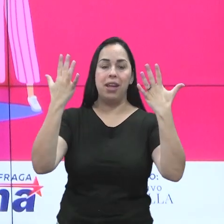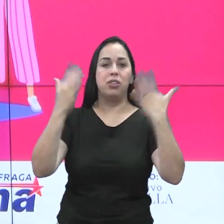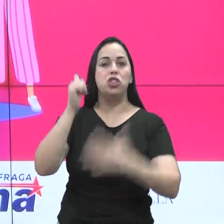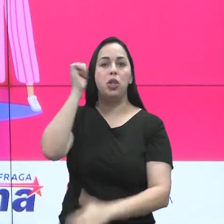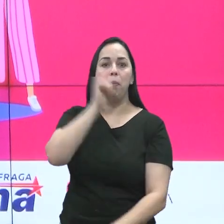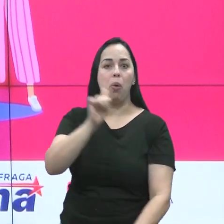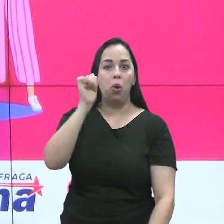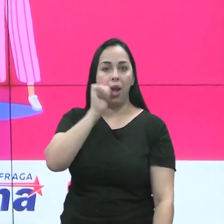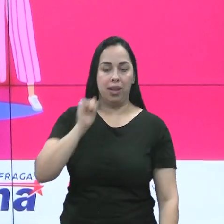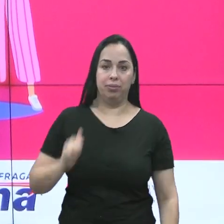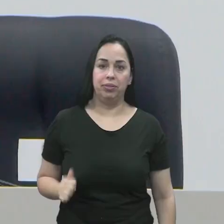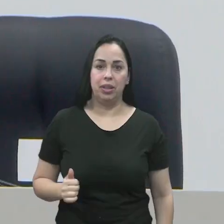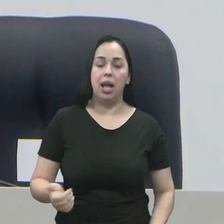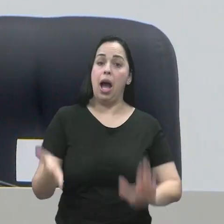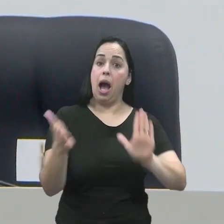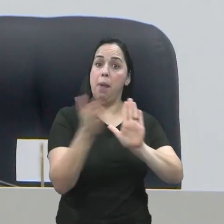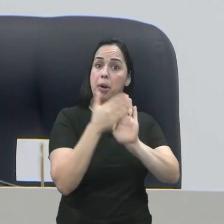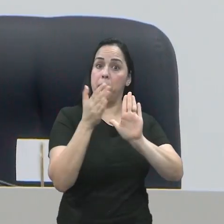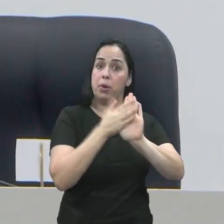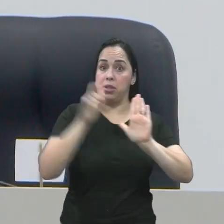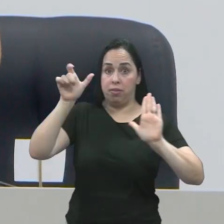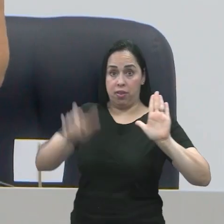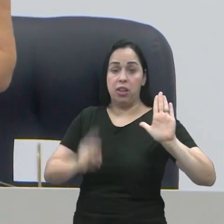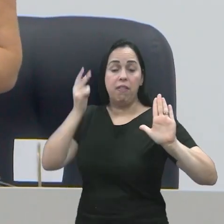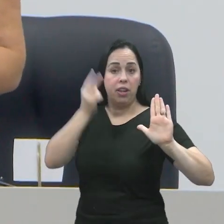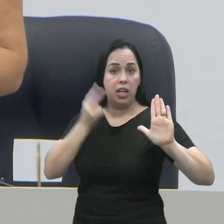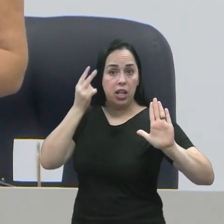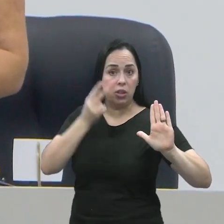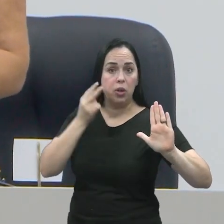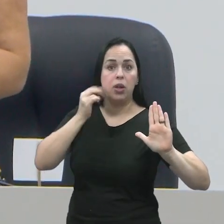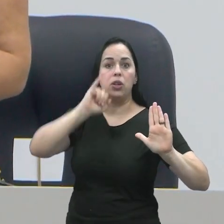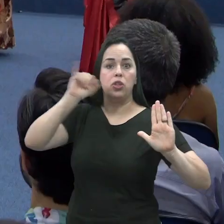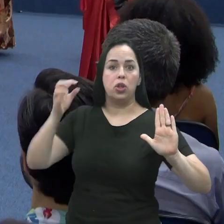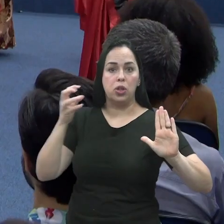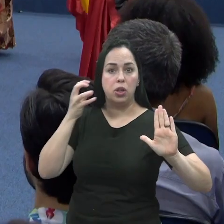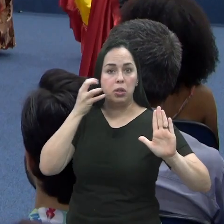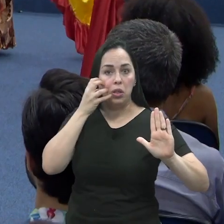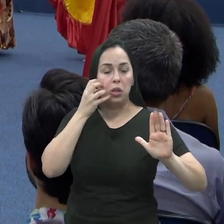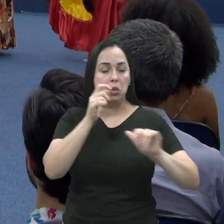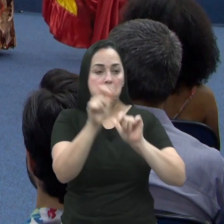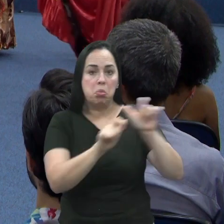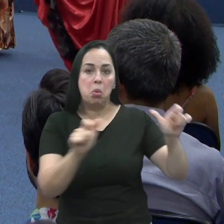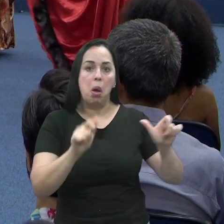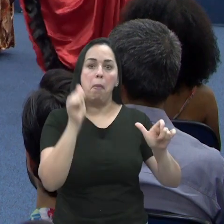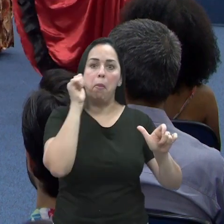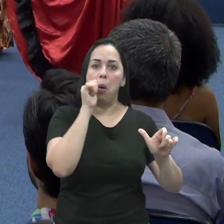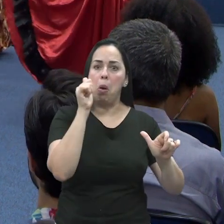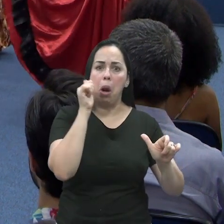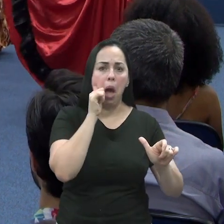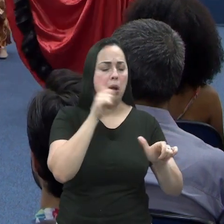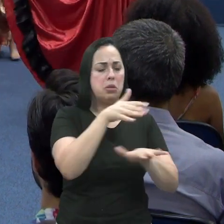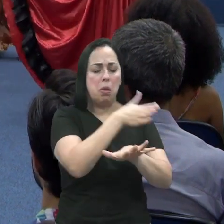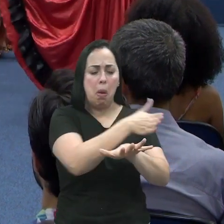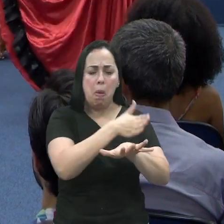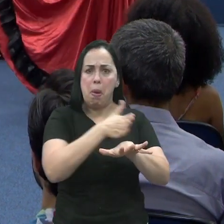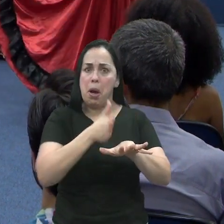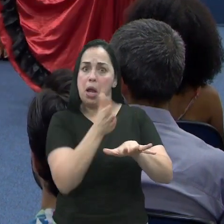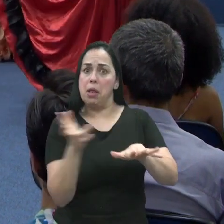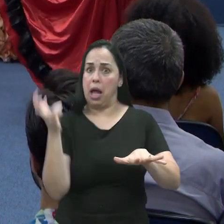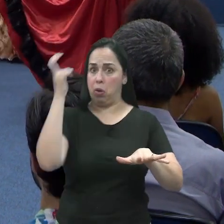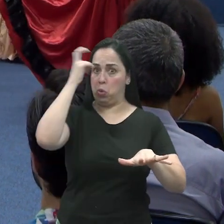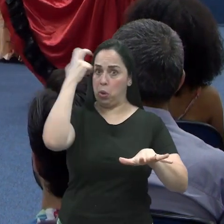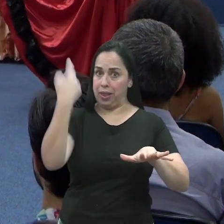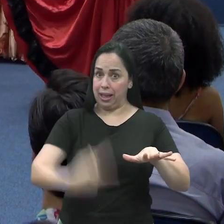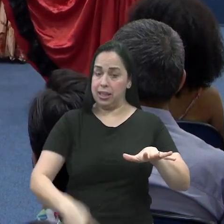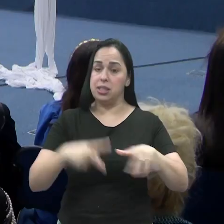Somos Únicas, Somos Muitas. Proposto pela vereadora Juliana Fraga, o encontro reuniu mulheres de diversos segmentos